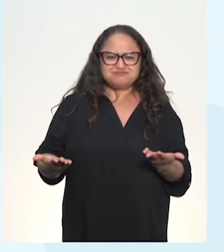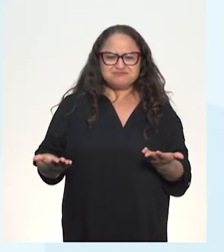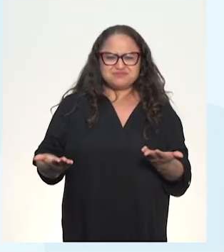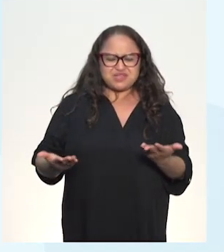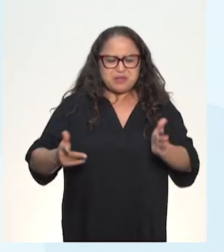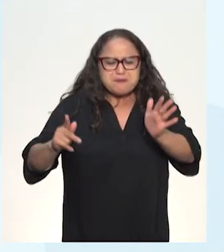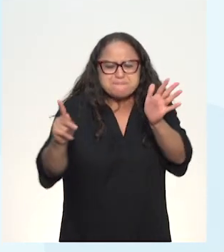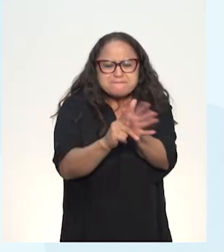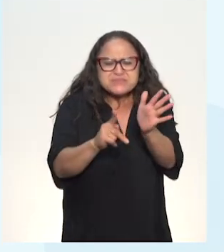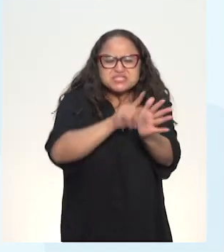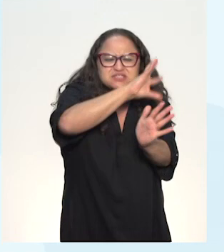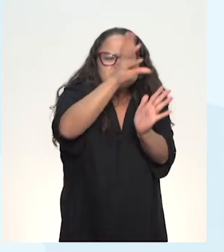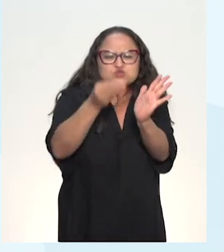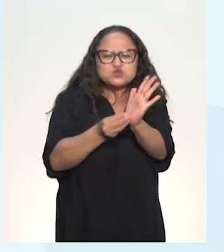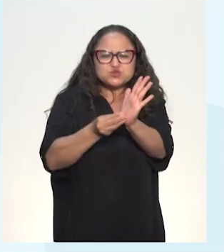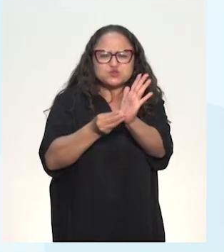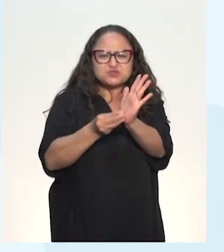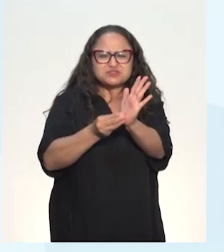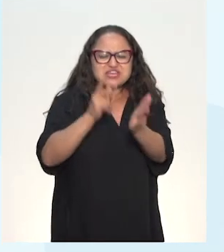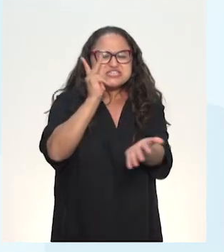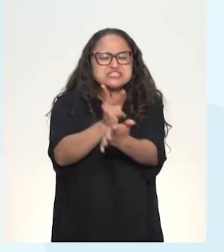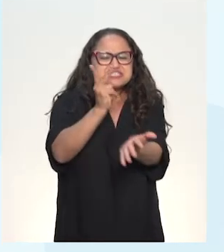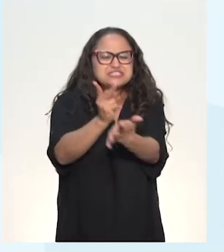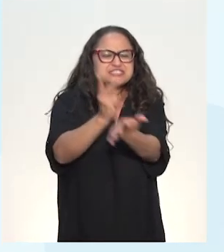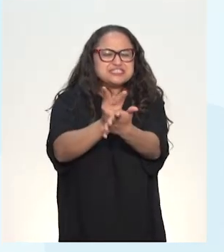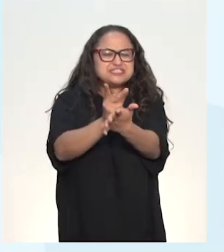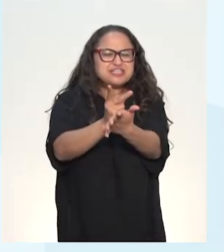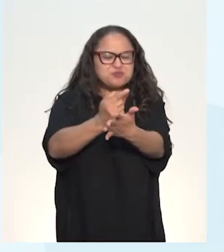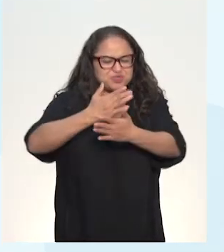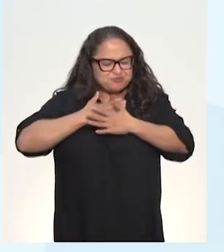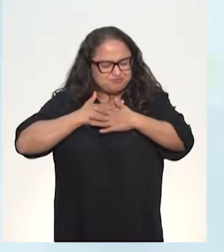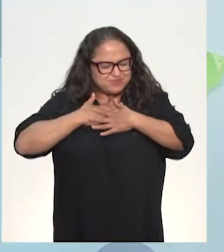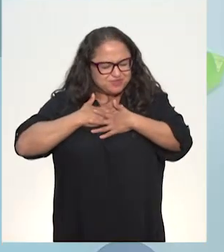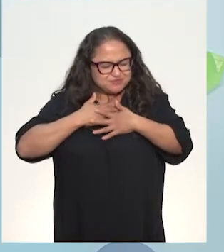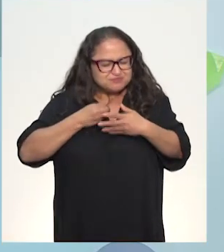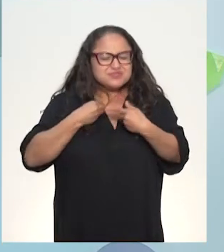Pertenço a tudo, para pertencer cada vez mais a mim próprio.